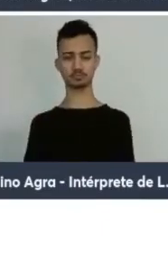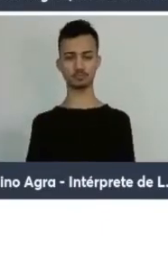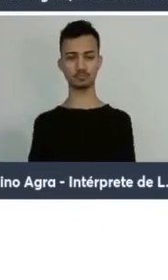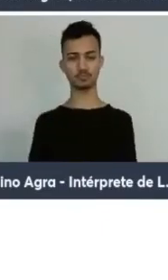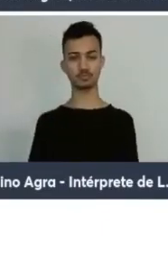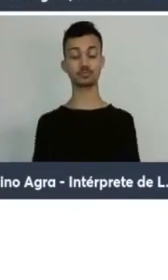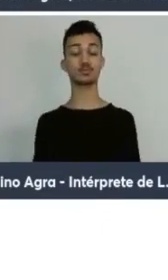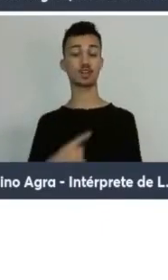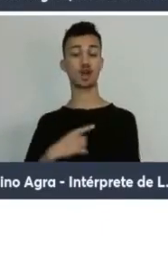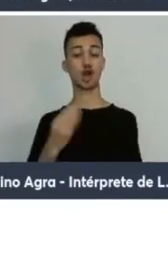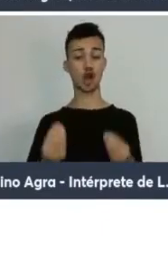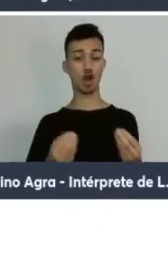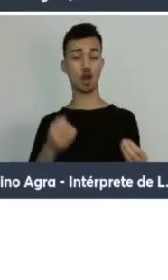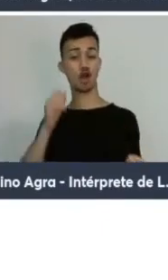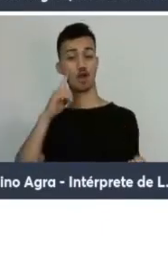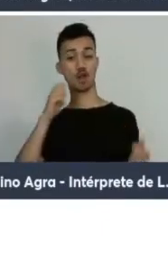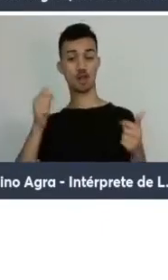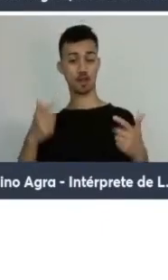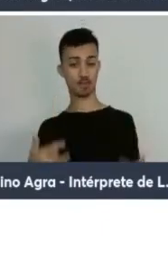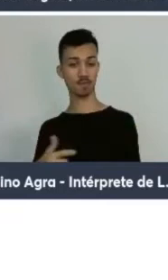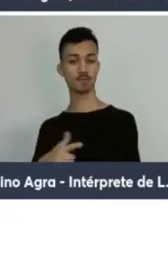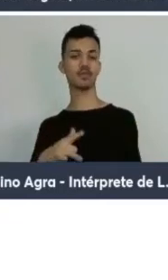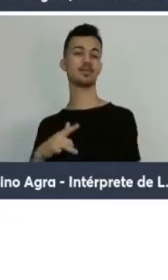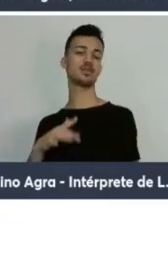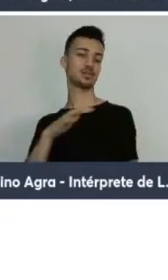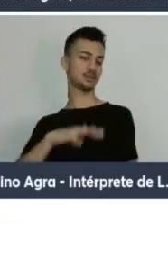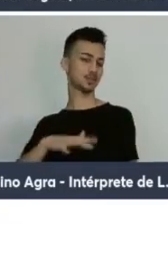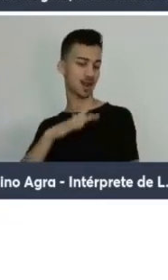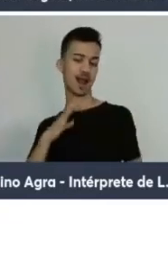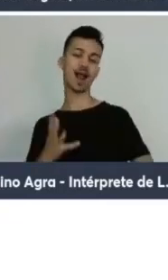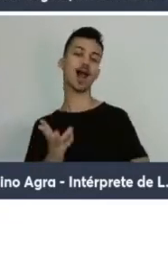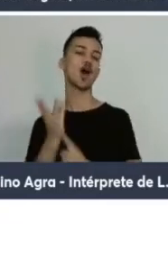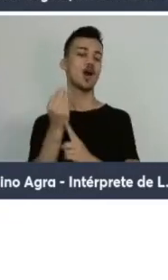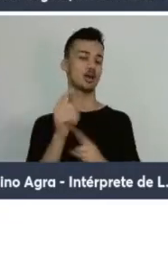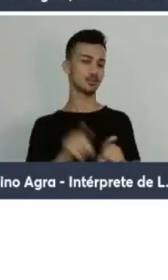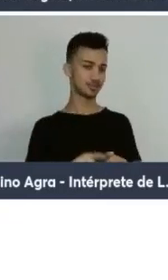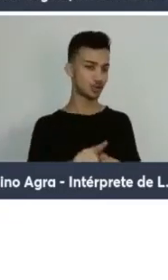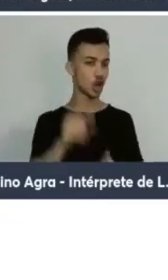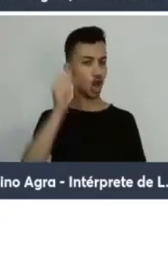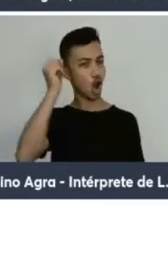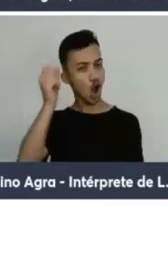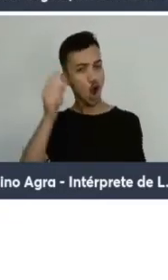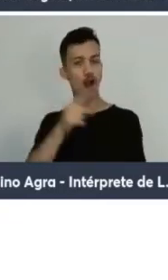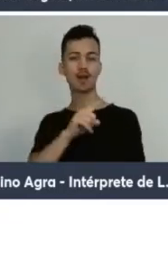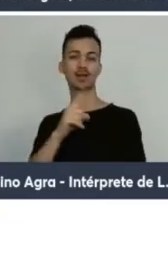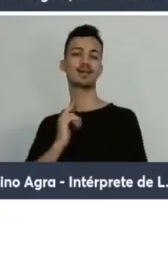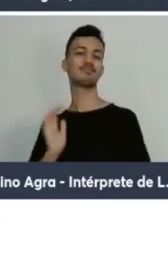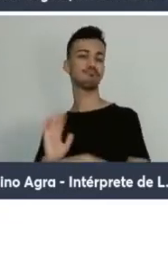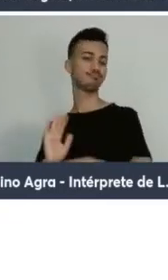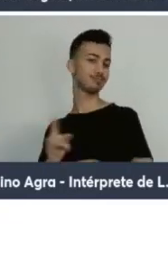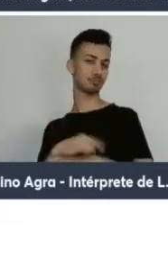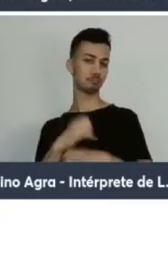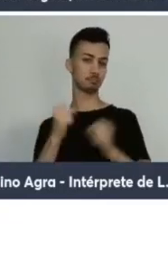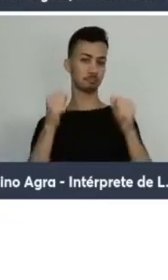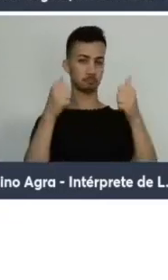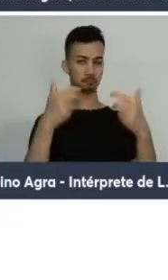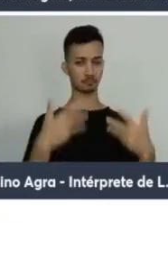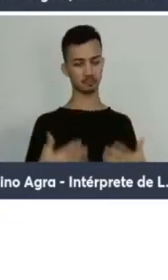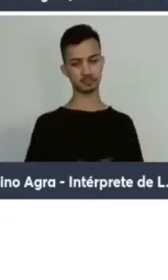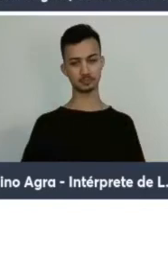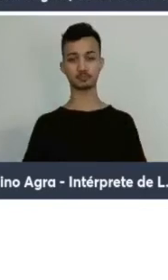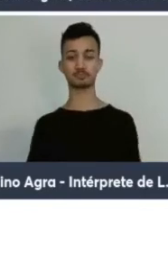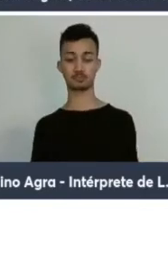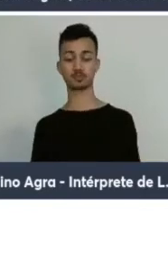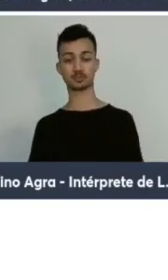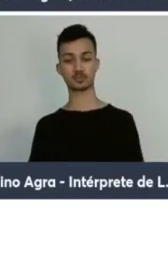enfim, de como você circulava nesses espaços da arte, da cultura, do cinema.